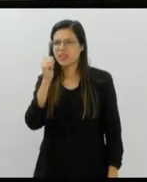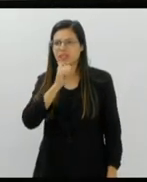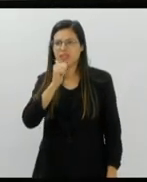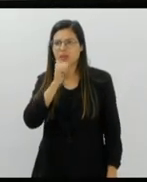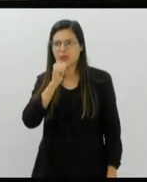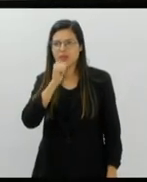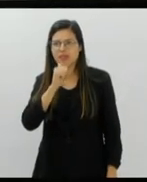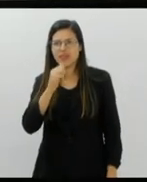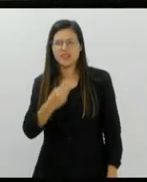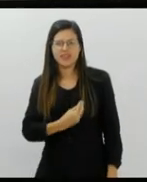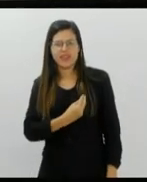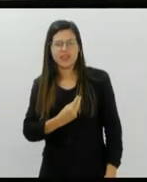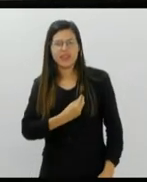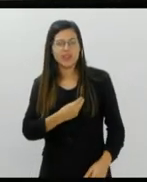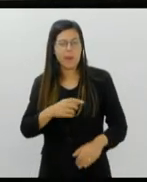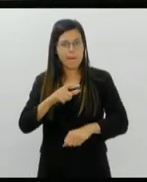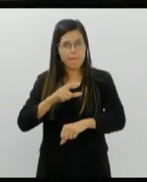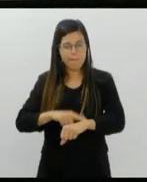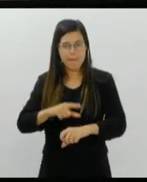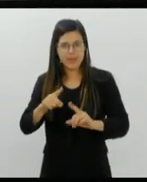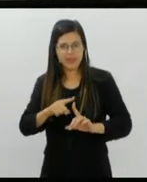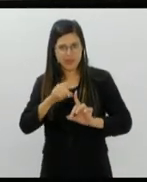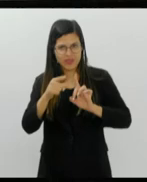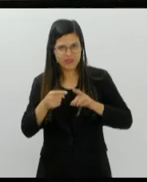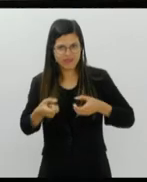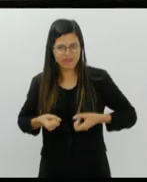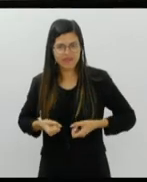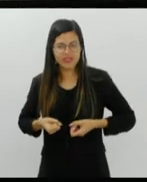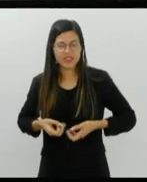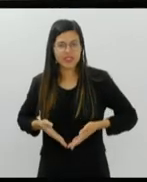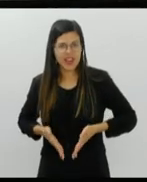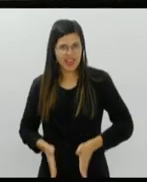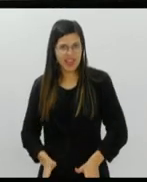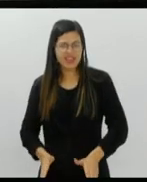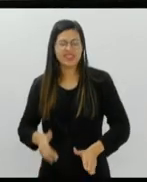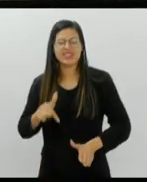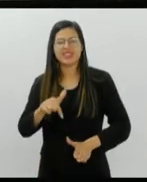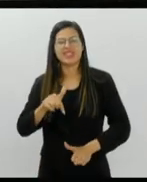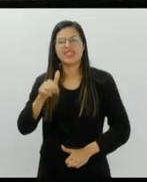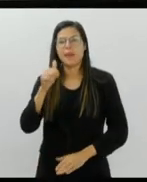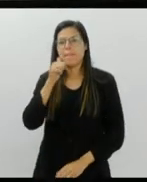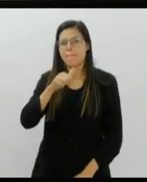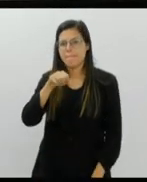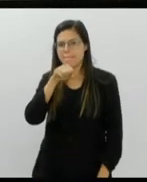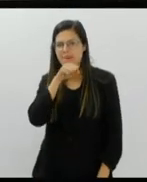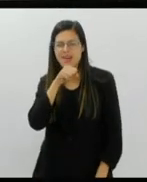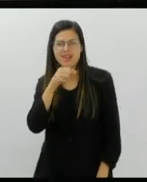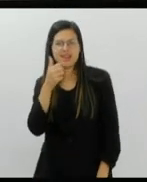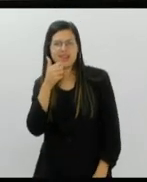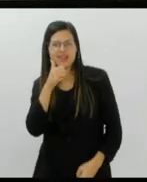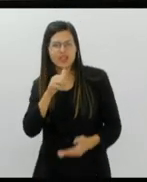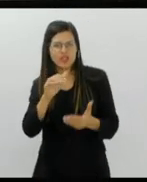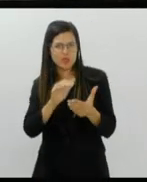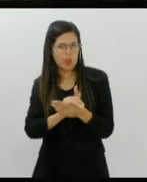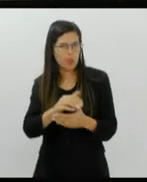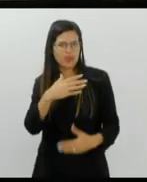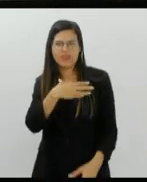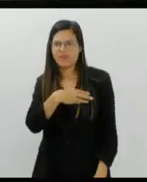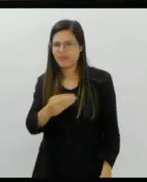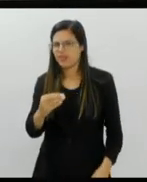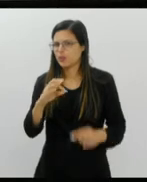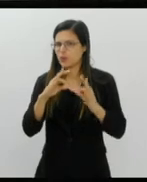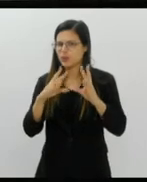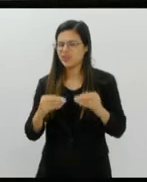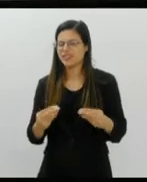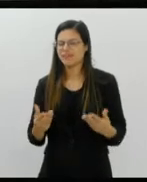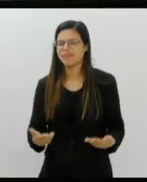desde o momento que nos dá a luz a nossa mãe as esposas as filhas a todas Presidente Hoje